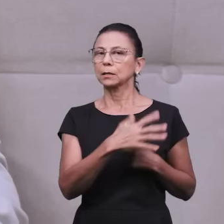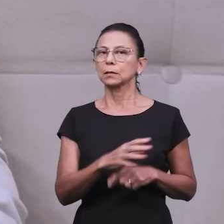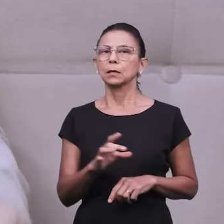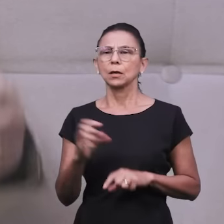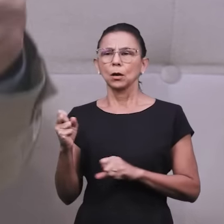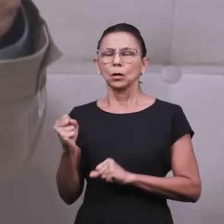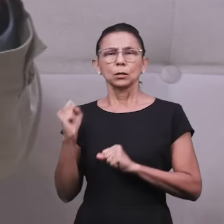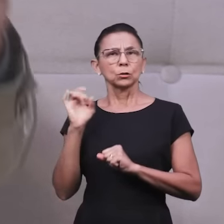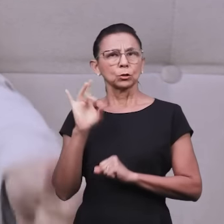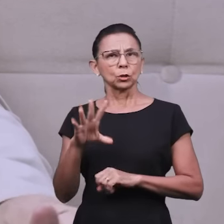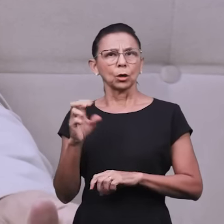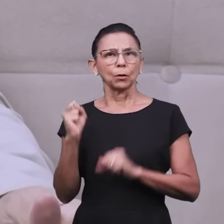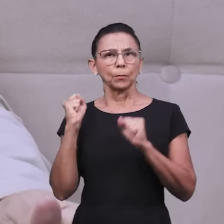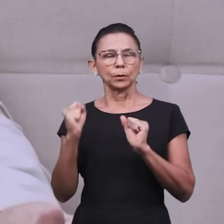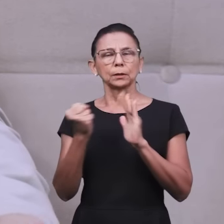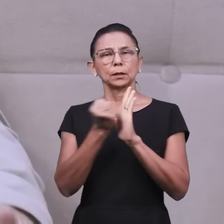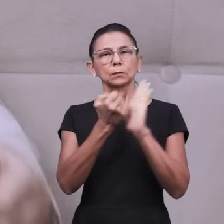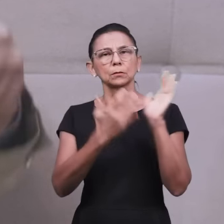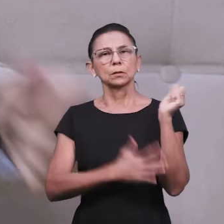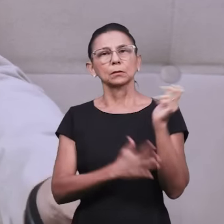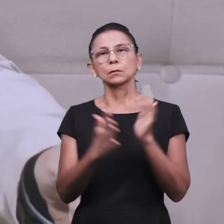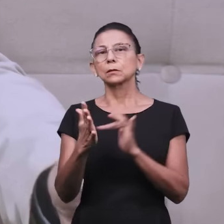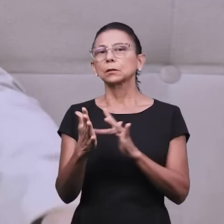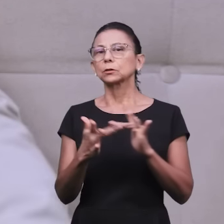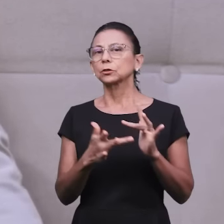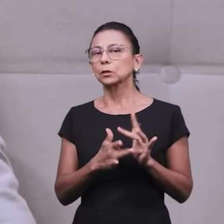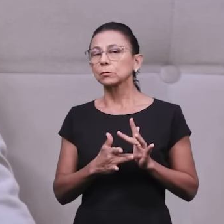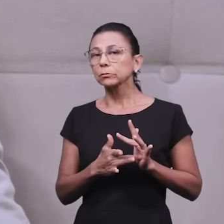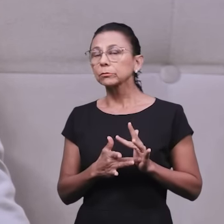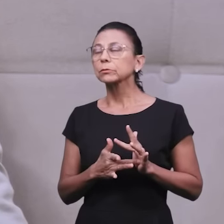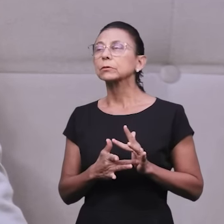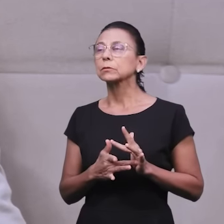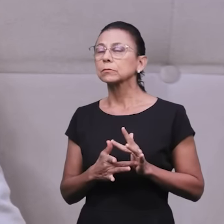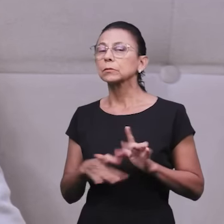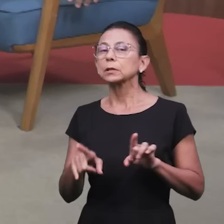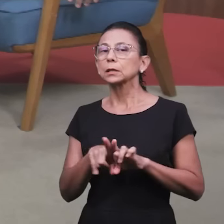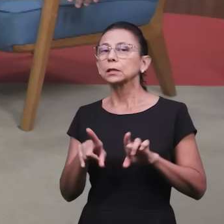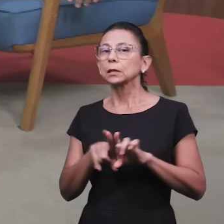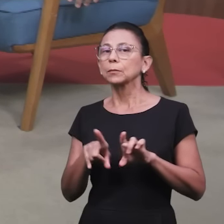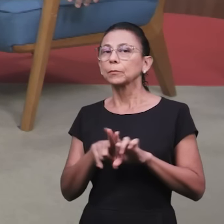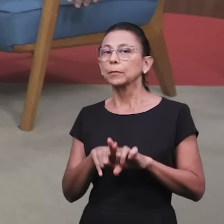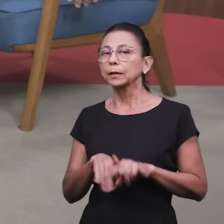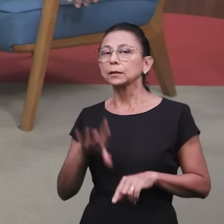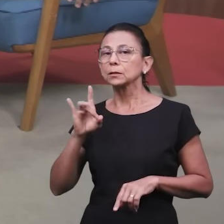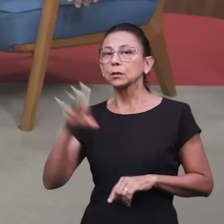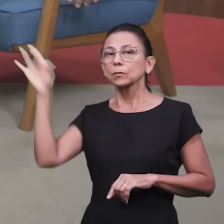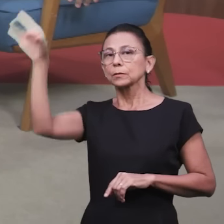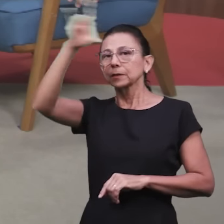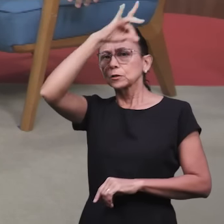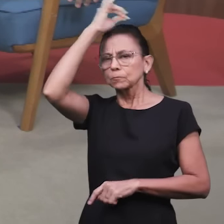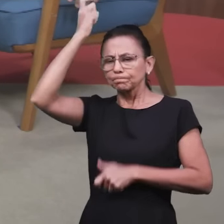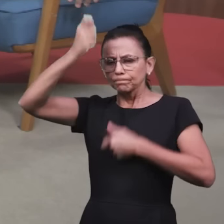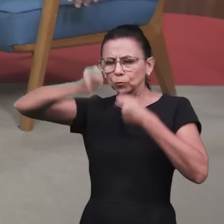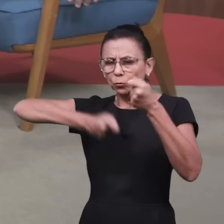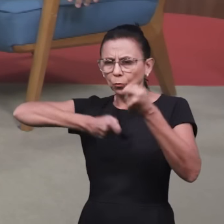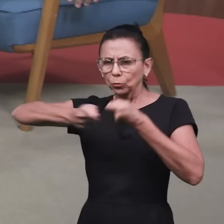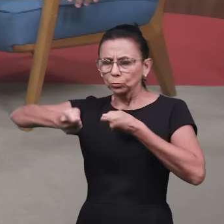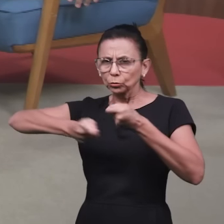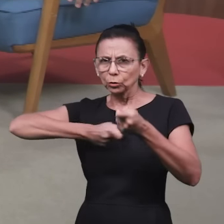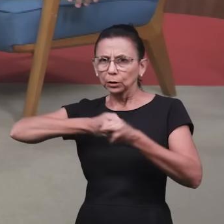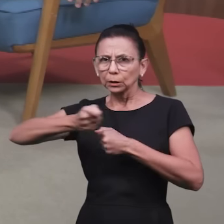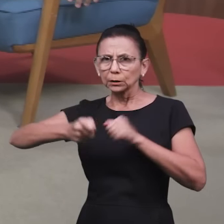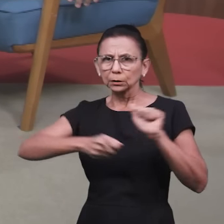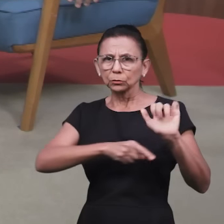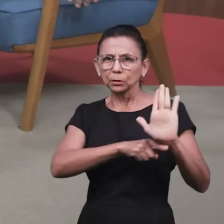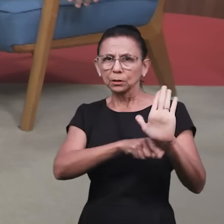sangue de Jesus, é só o poder da palavra, é o poder do Espírito Santo para resistir. Só o poder do Espírito, só o governo do Espírito Santo